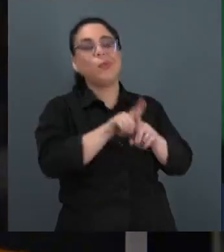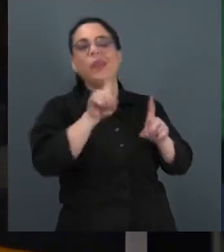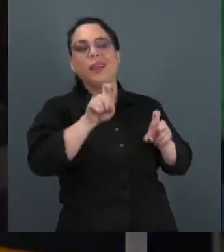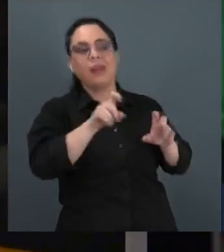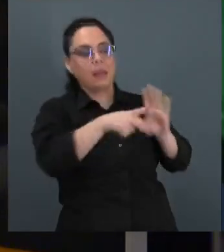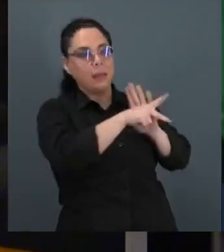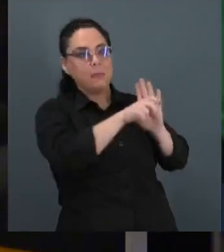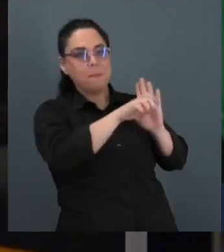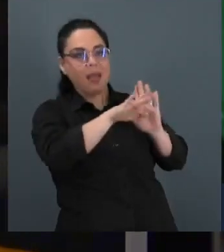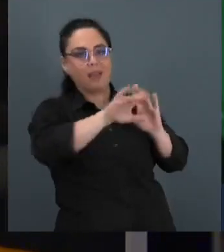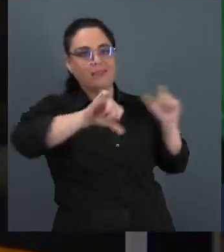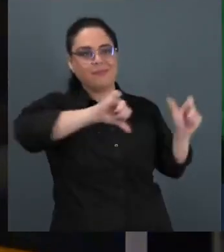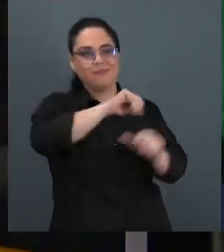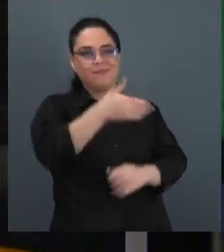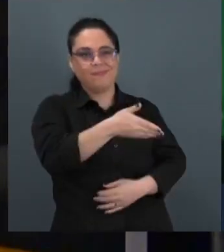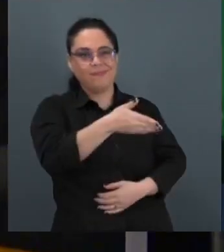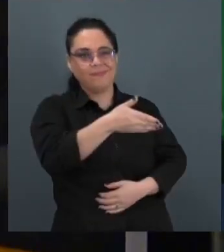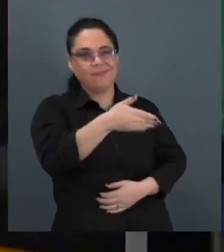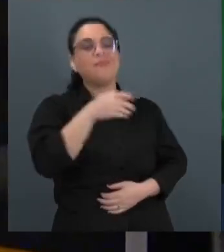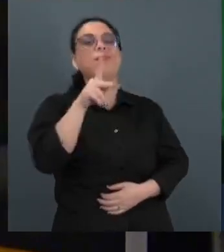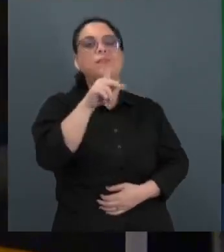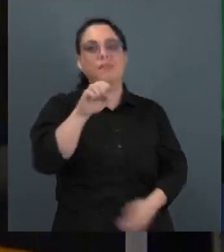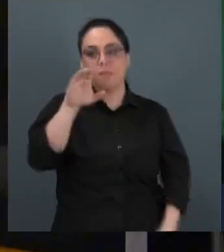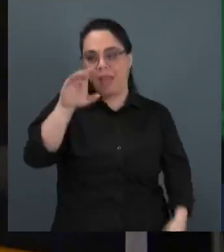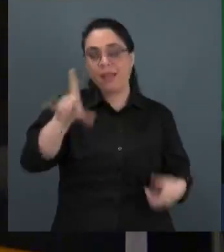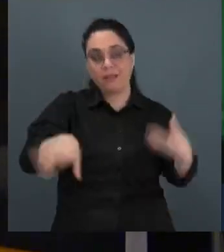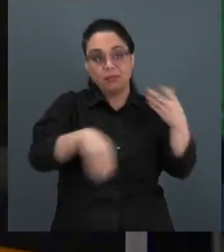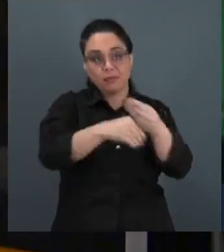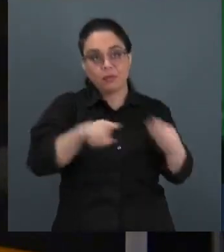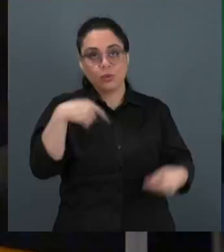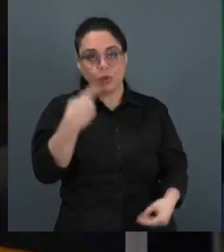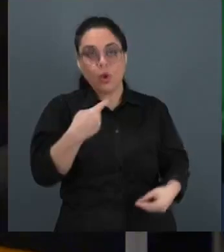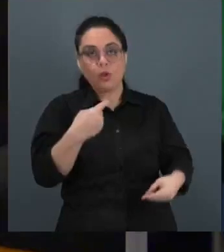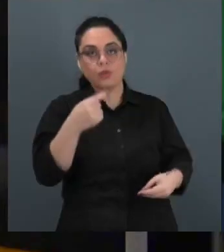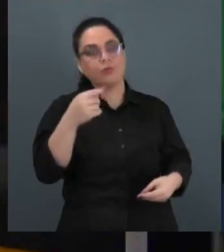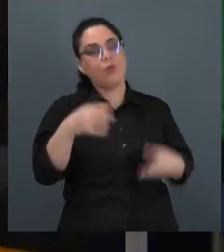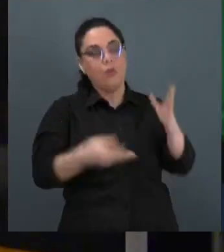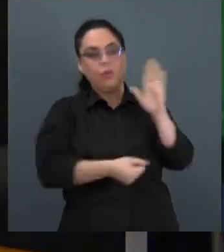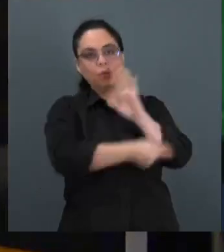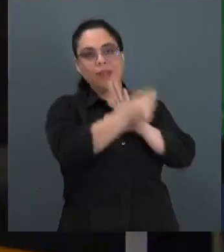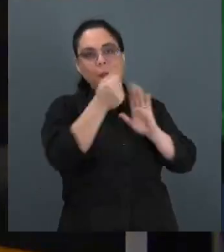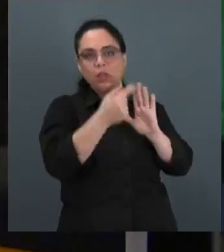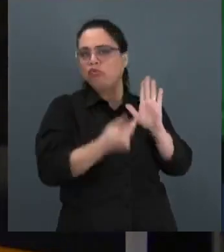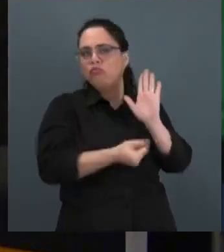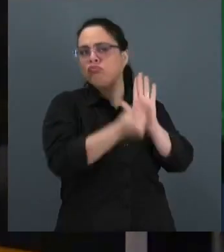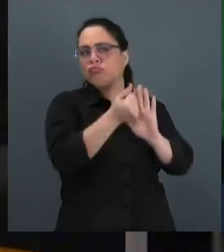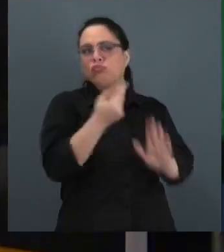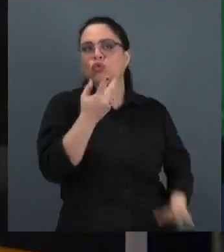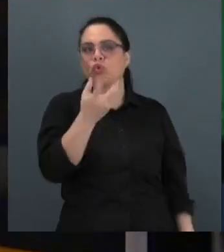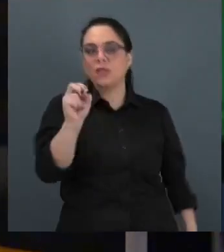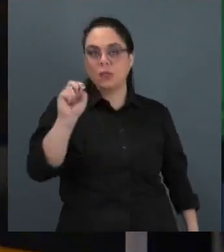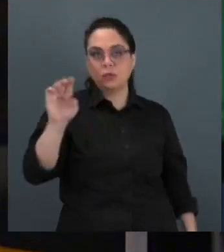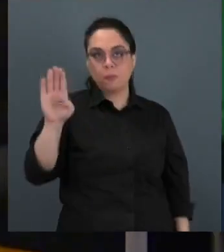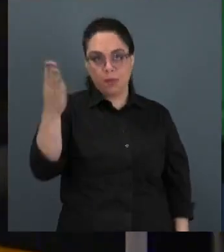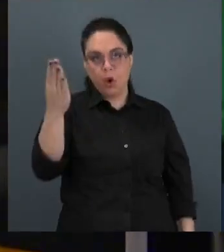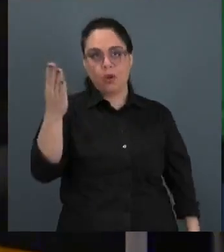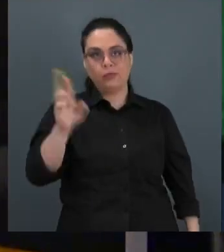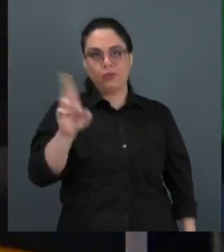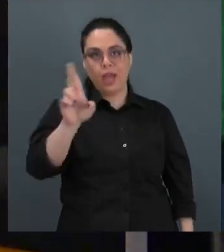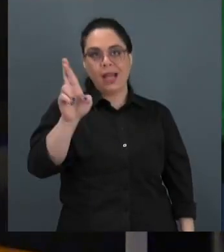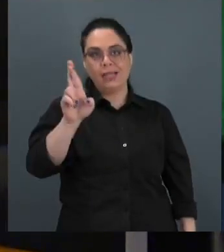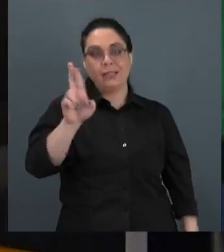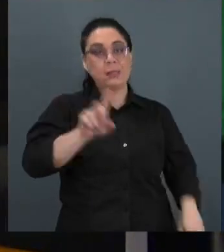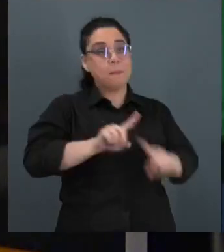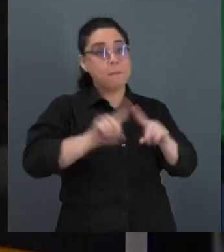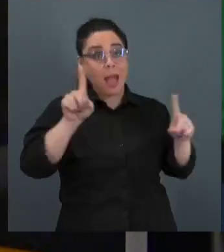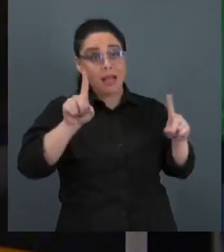presidente, permitiu que acrescêssemos ao orçamento da União quase 200 bilhões de reais sem